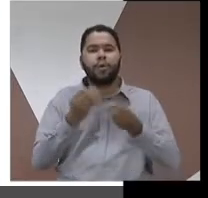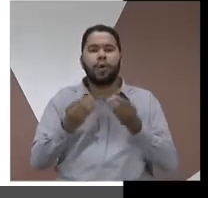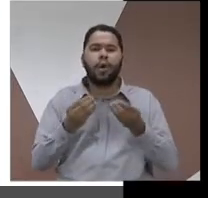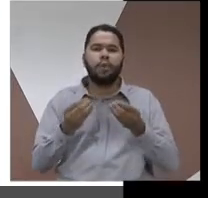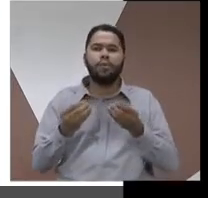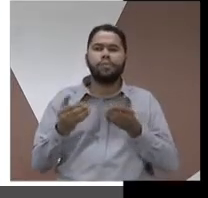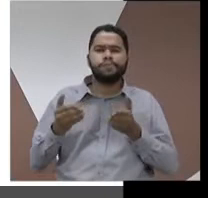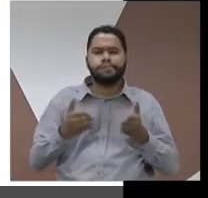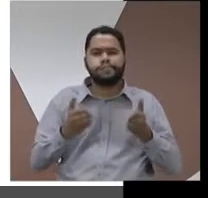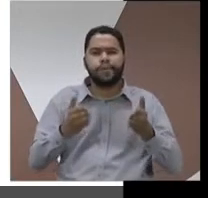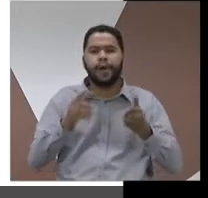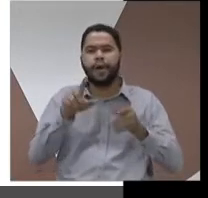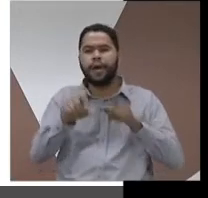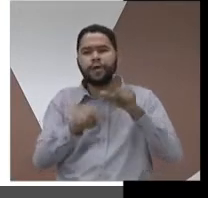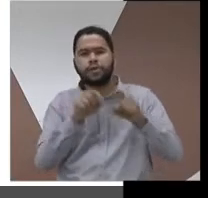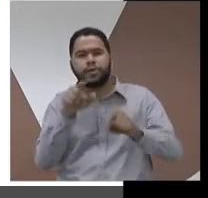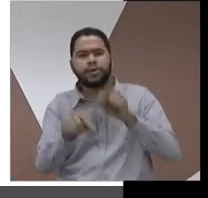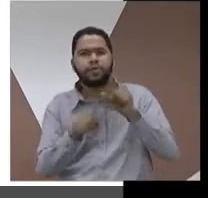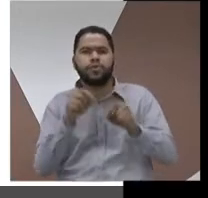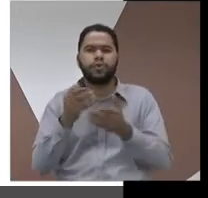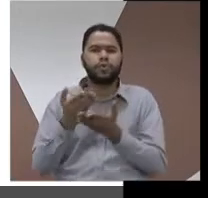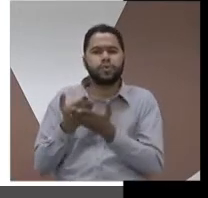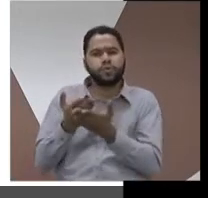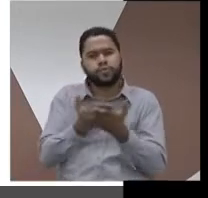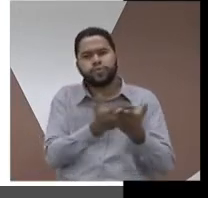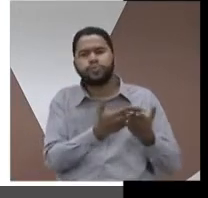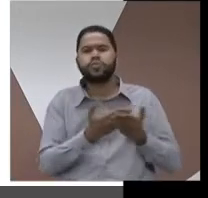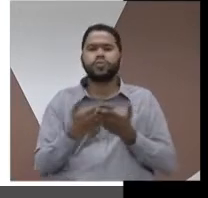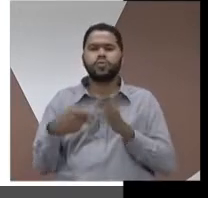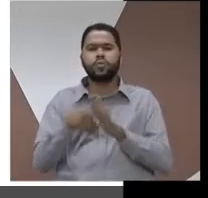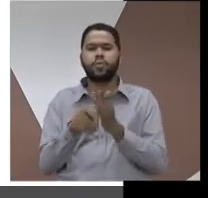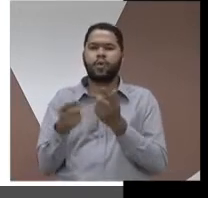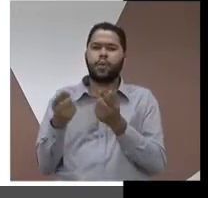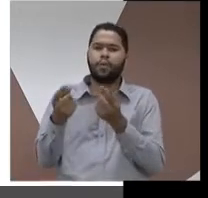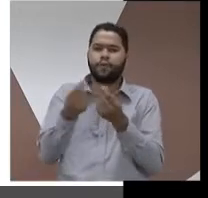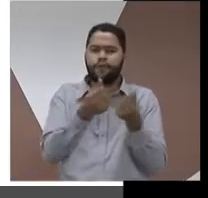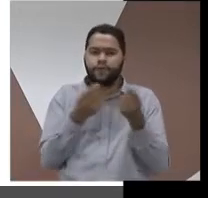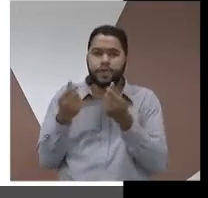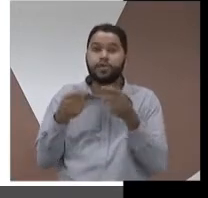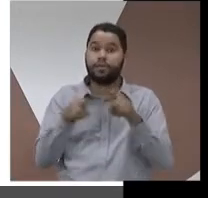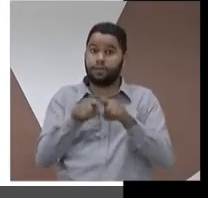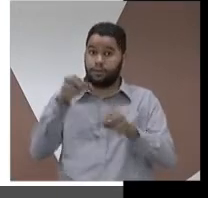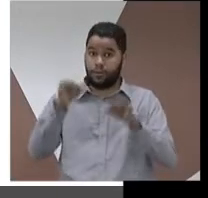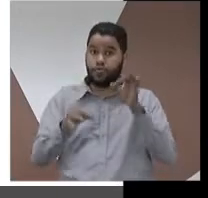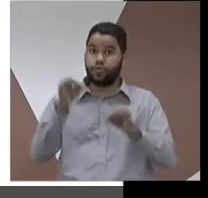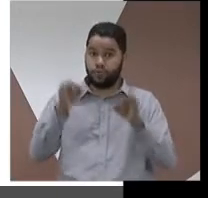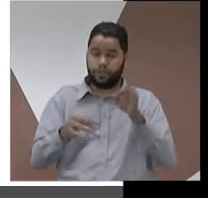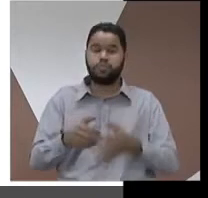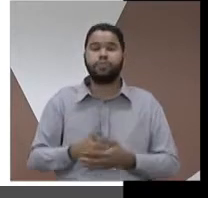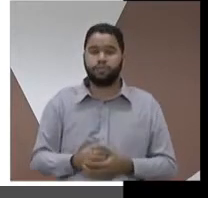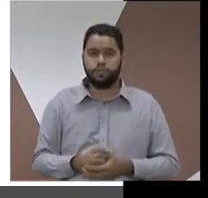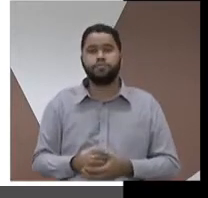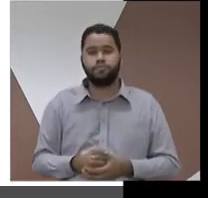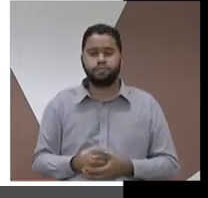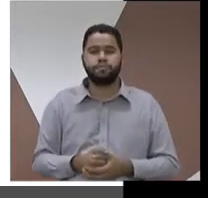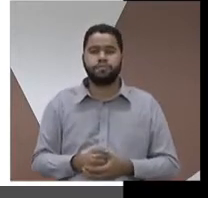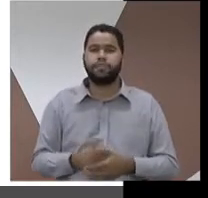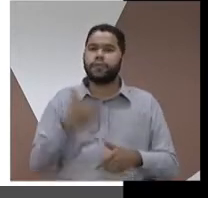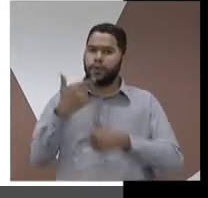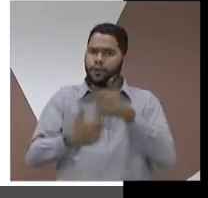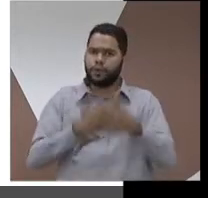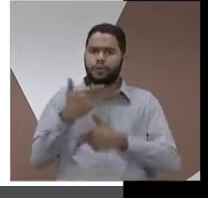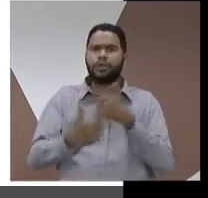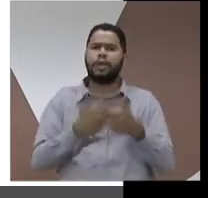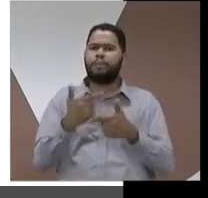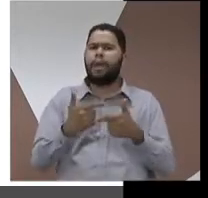traçados alternativos, estudos econômico-financeiros, estudos jurídicos, tá? É um trabalho